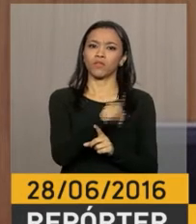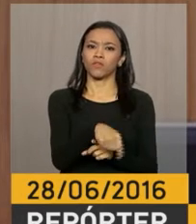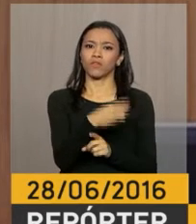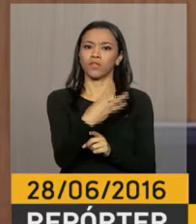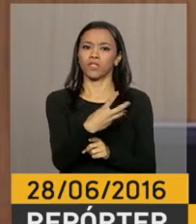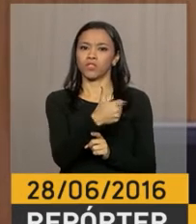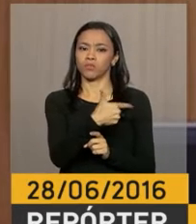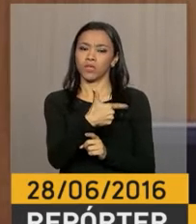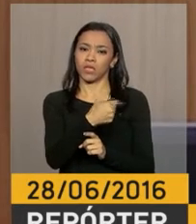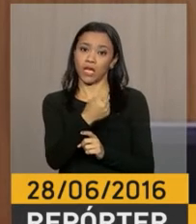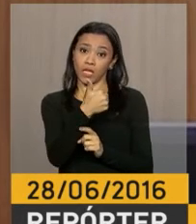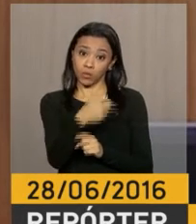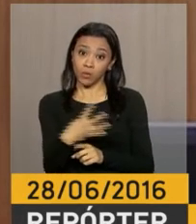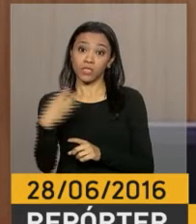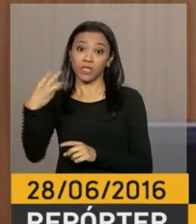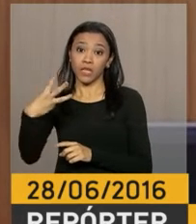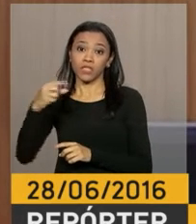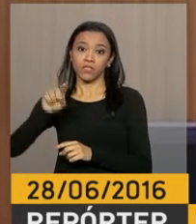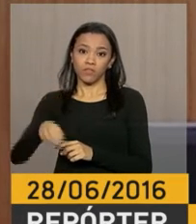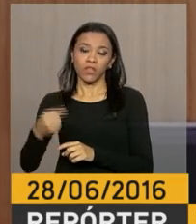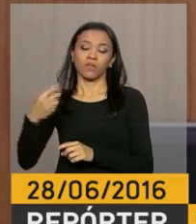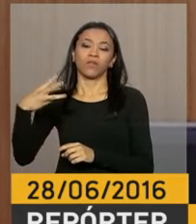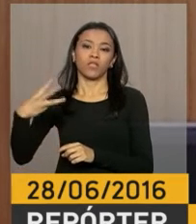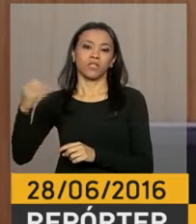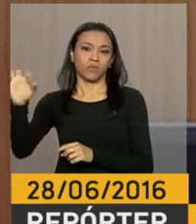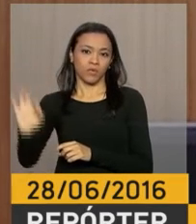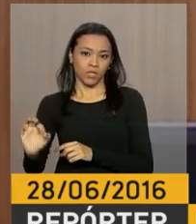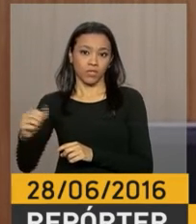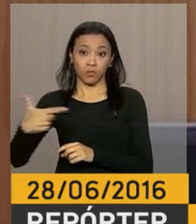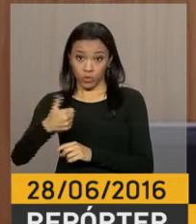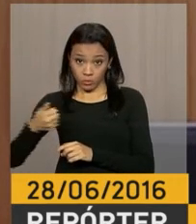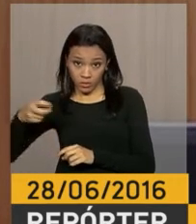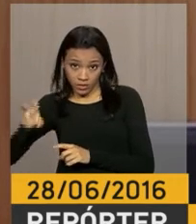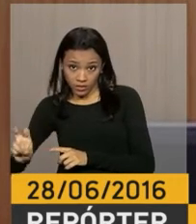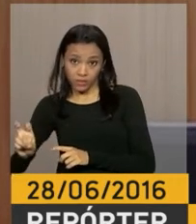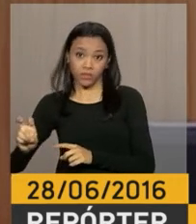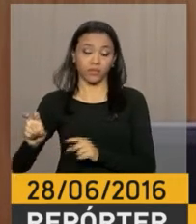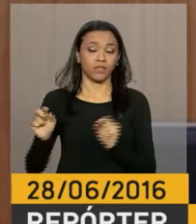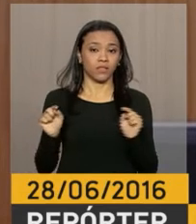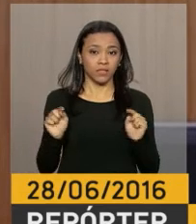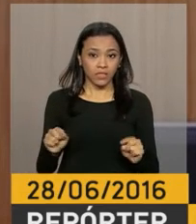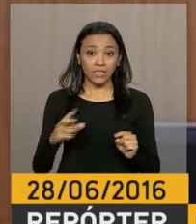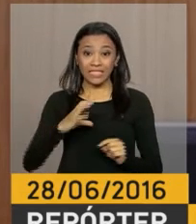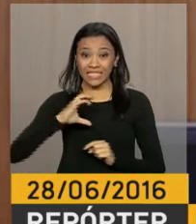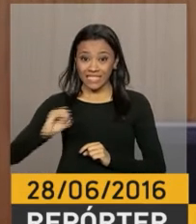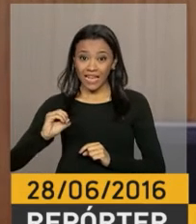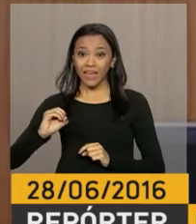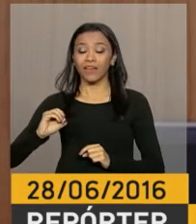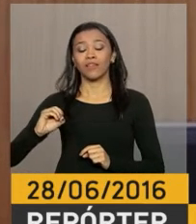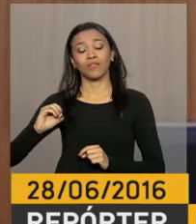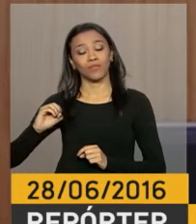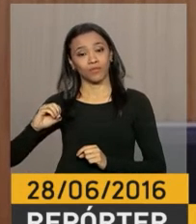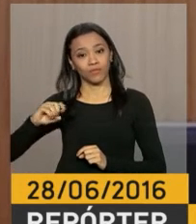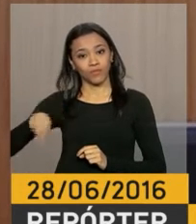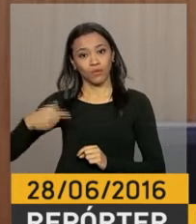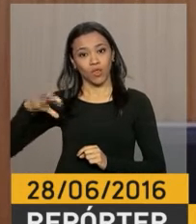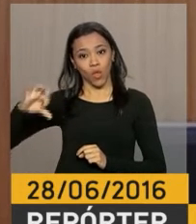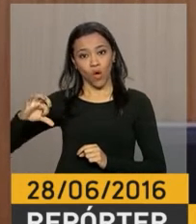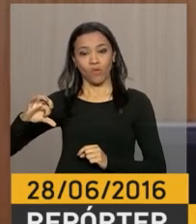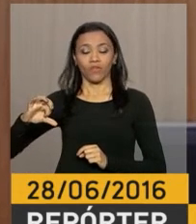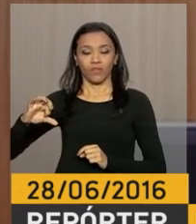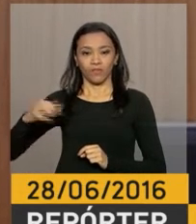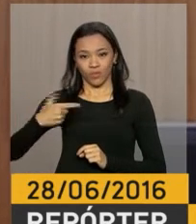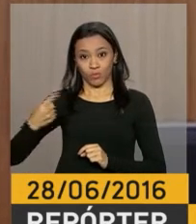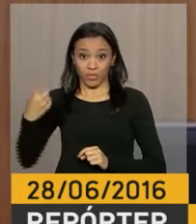PIB em 2014 para 3,3% do PIB em 2015 e 0,9% do PIB em 2016. Quer dizer, é